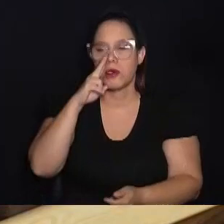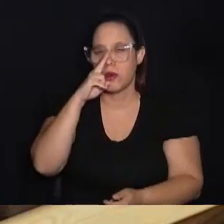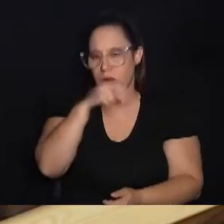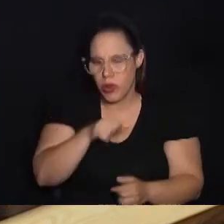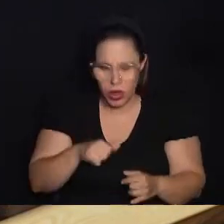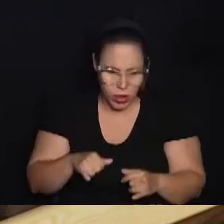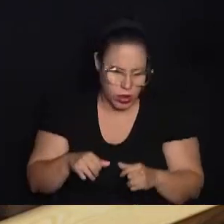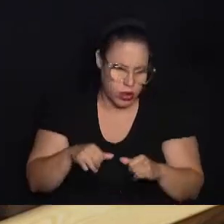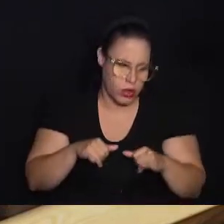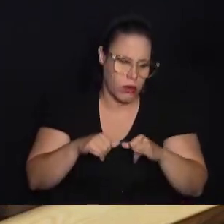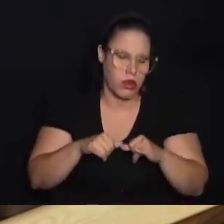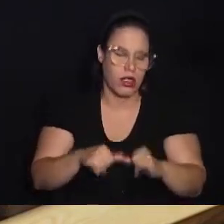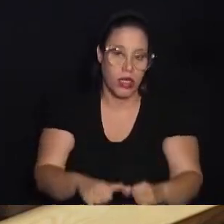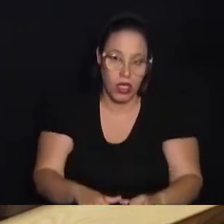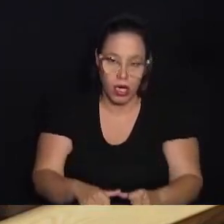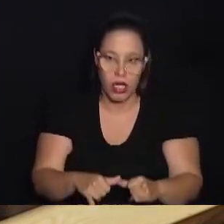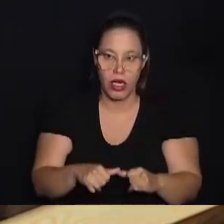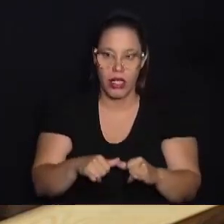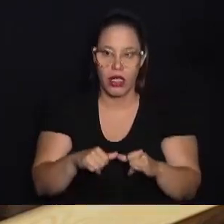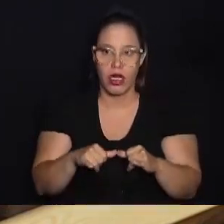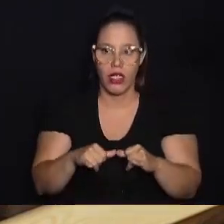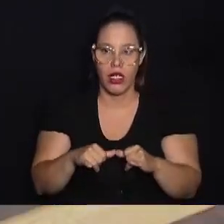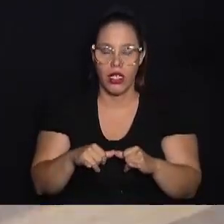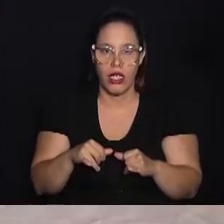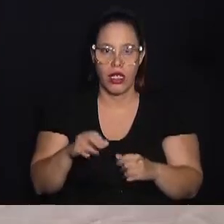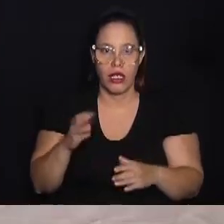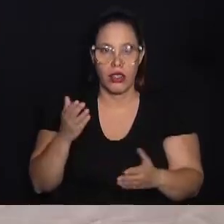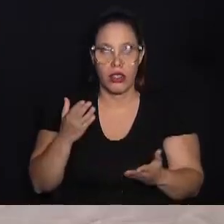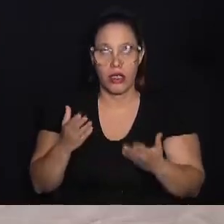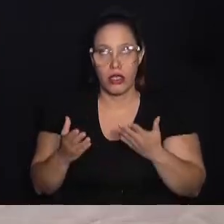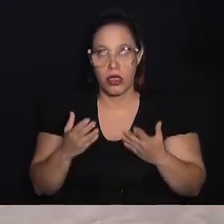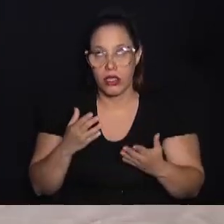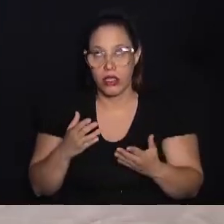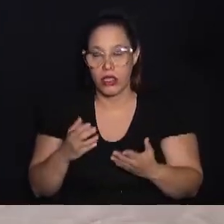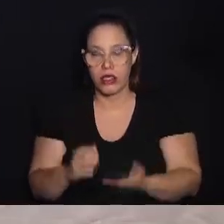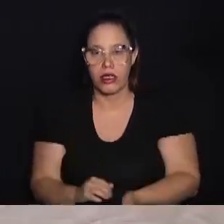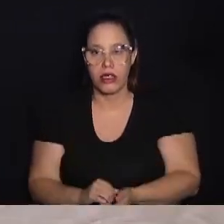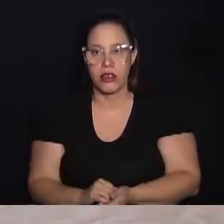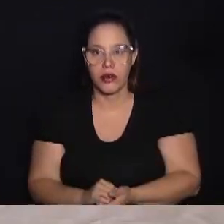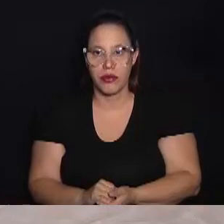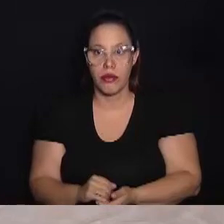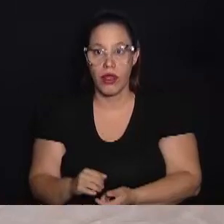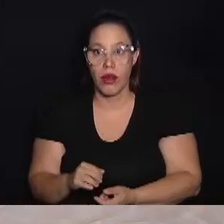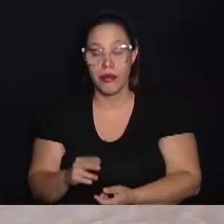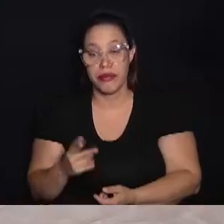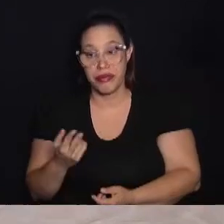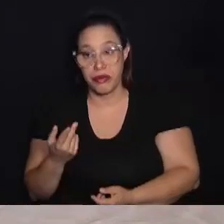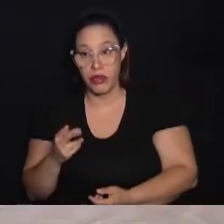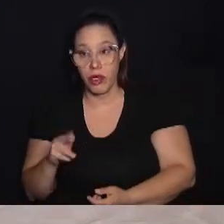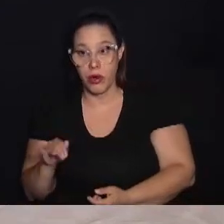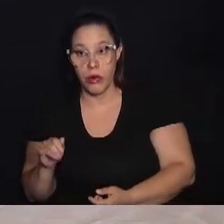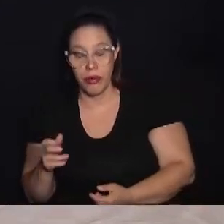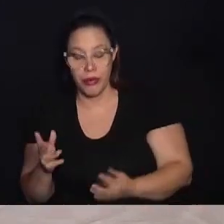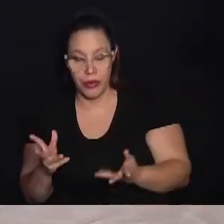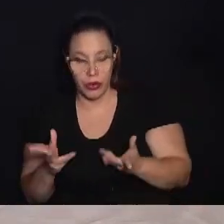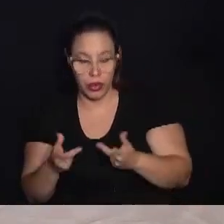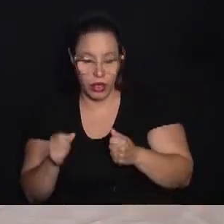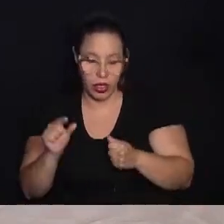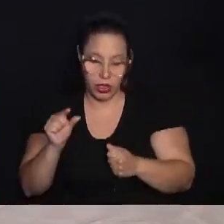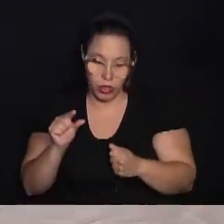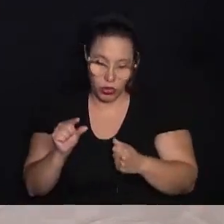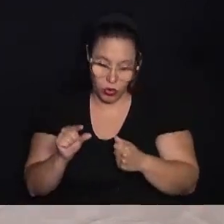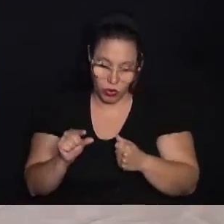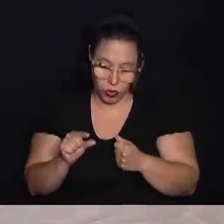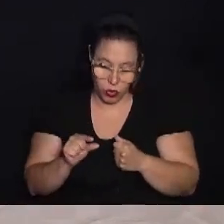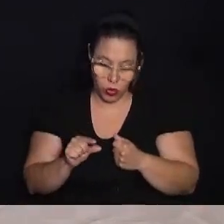está associada com uma questão de qualidade, e o consumidor mesmo a qualidade caindo de fato, por exemplo,